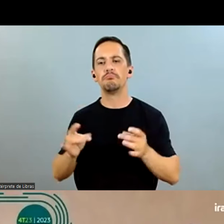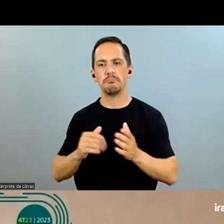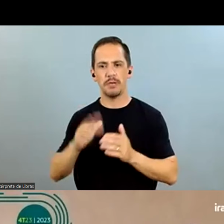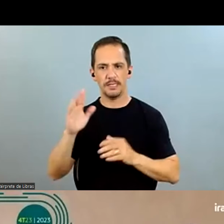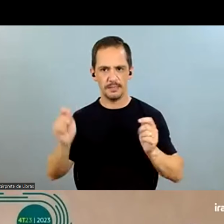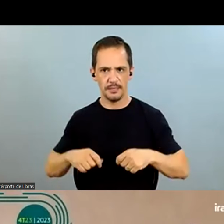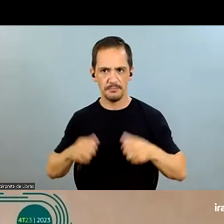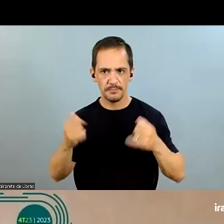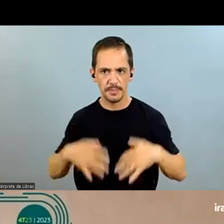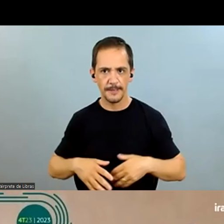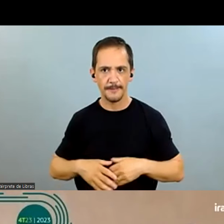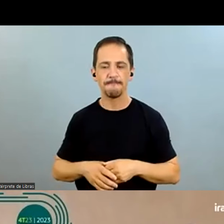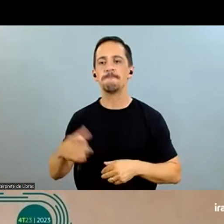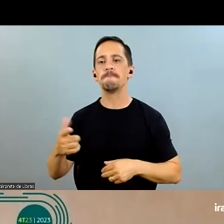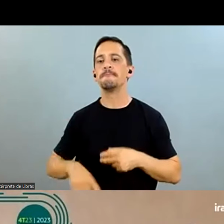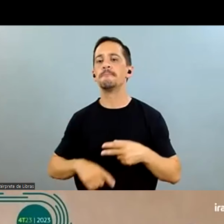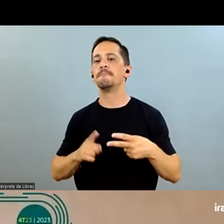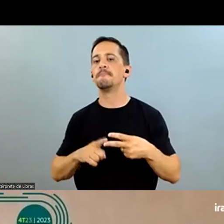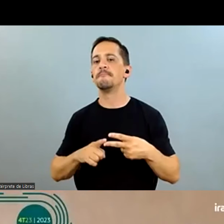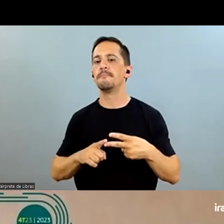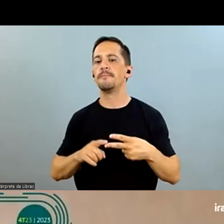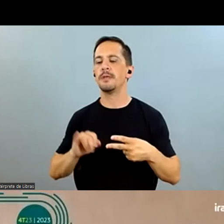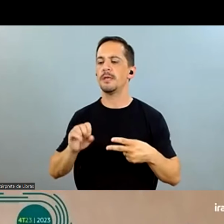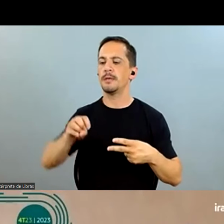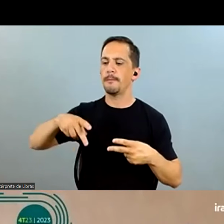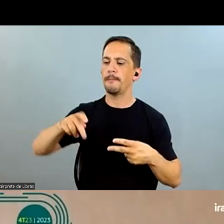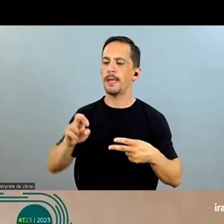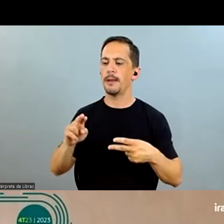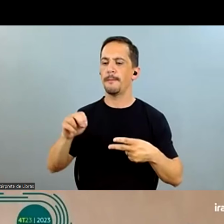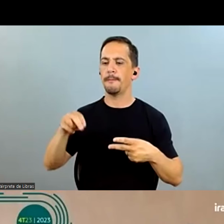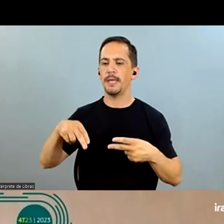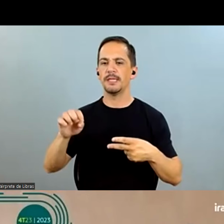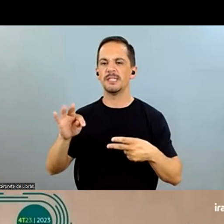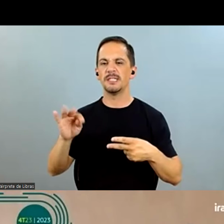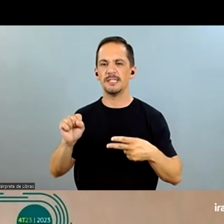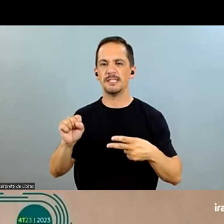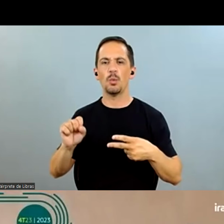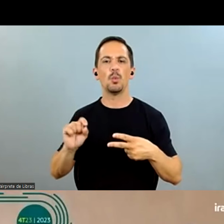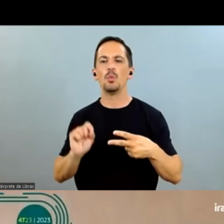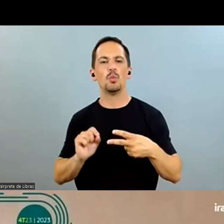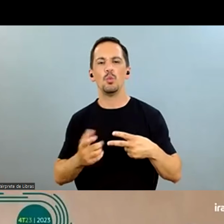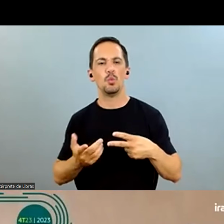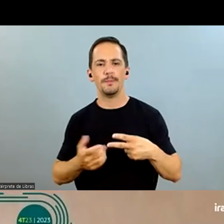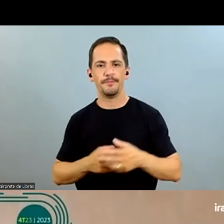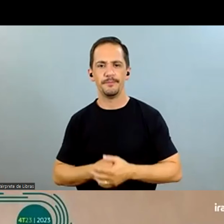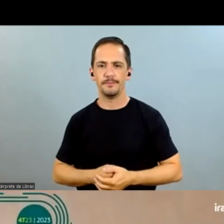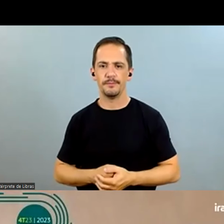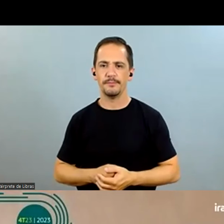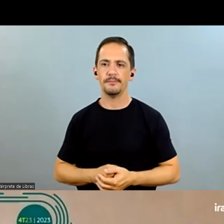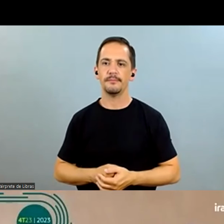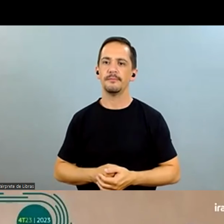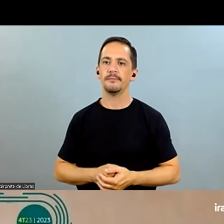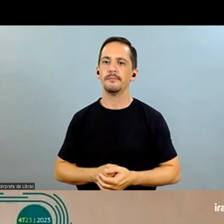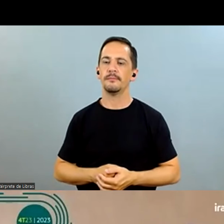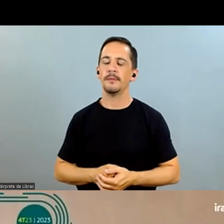informação do do que vem a ser imperm né Você quer que eu toque aqui isso por favor